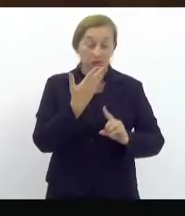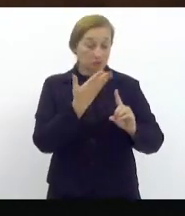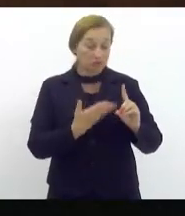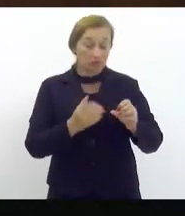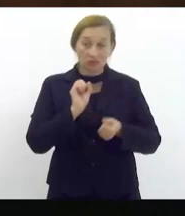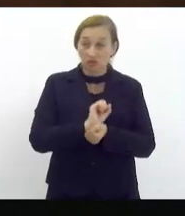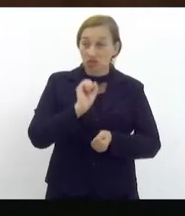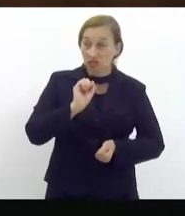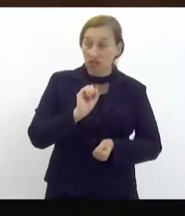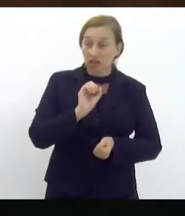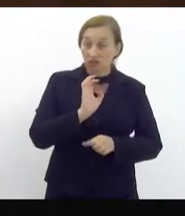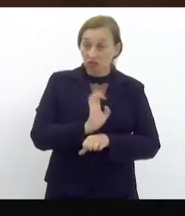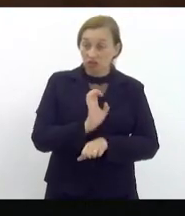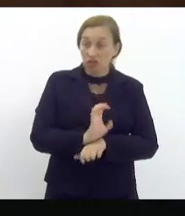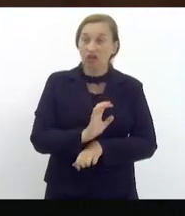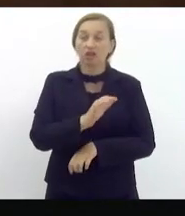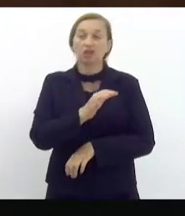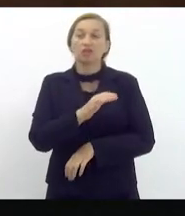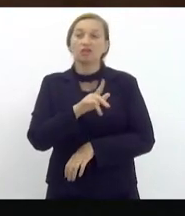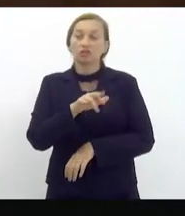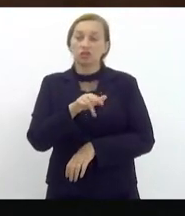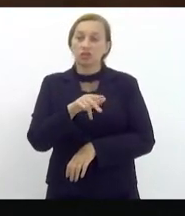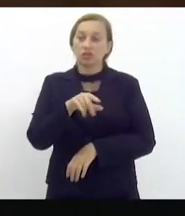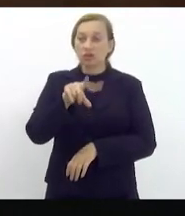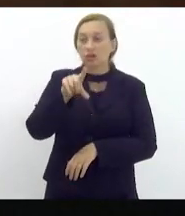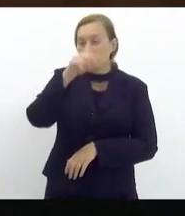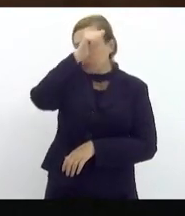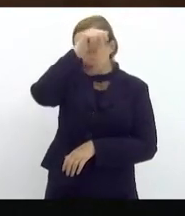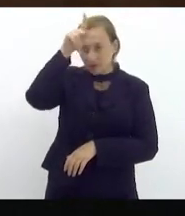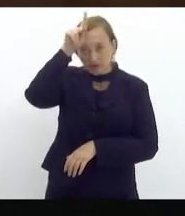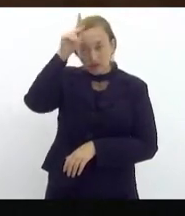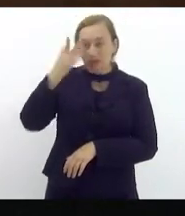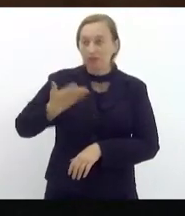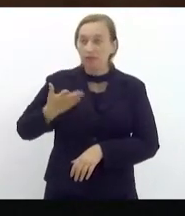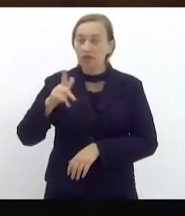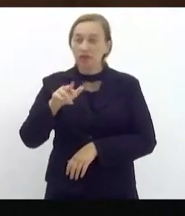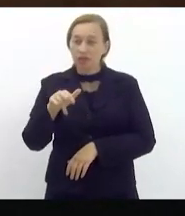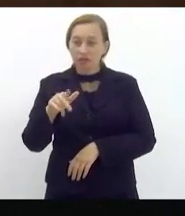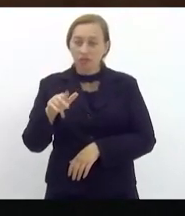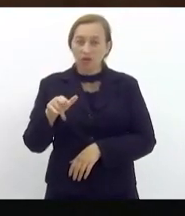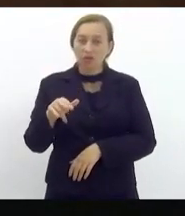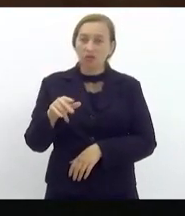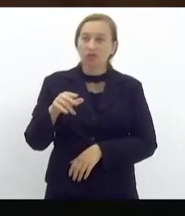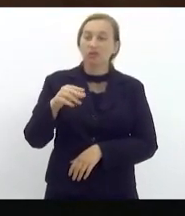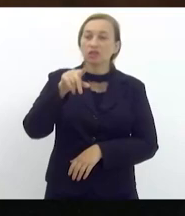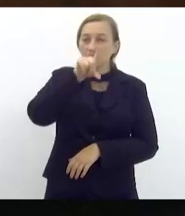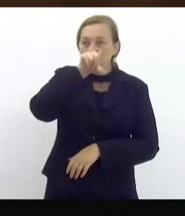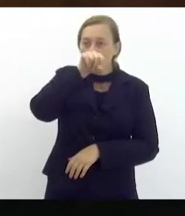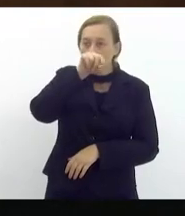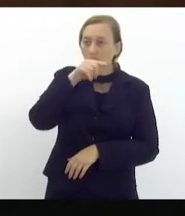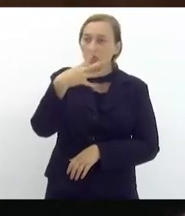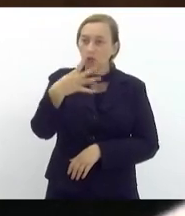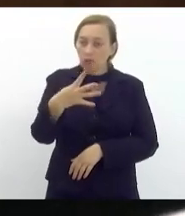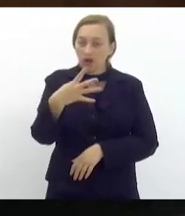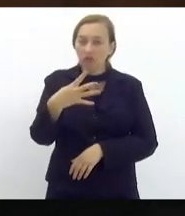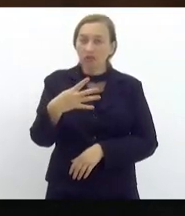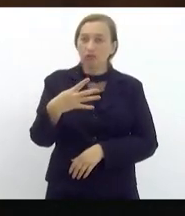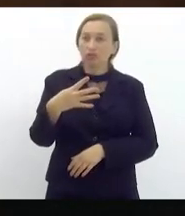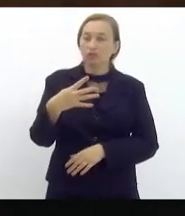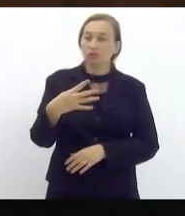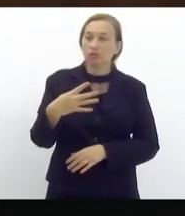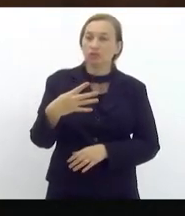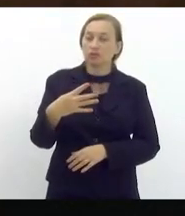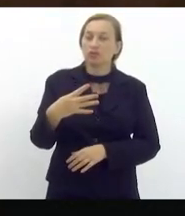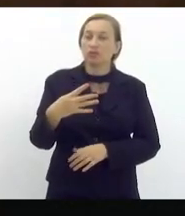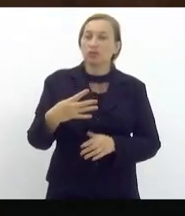a meu amigo irmão prefeito de Nilópolis que tem quatro mandatos de vereador de prefeito e vem fazendo excelente